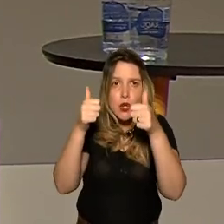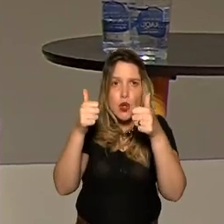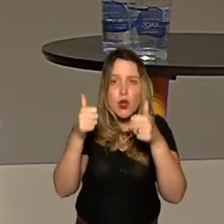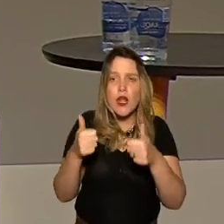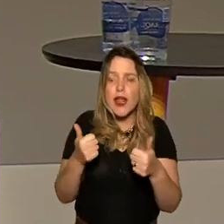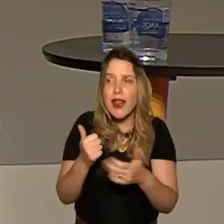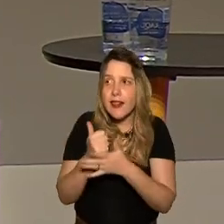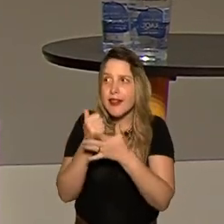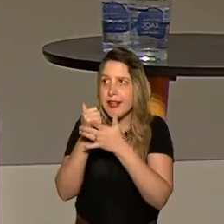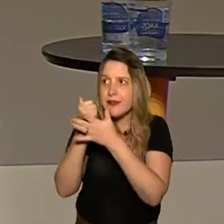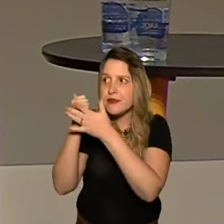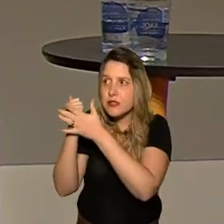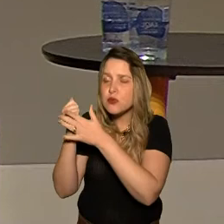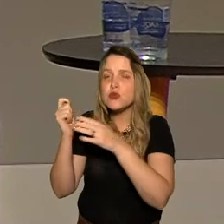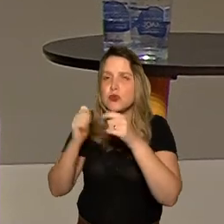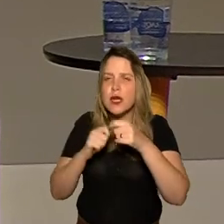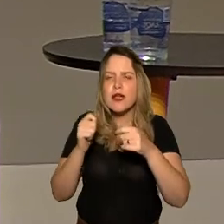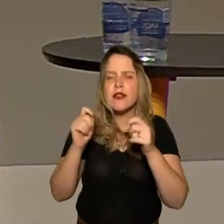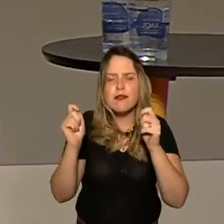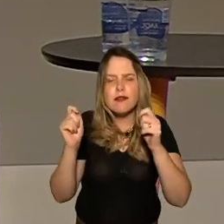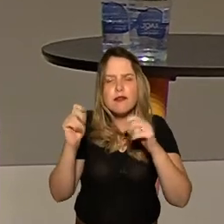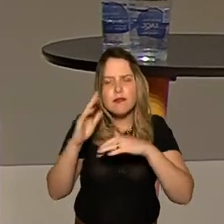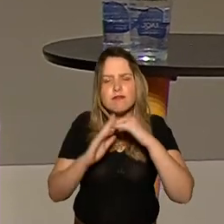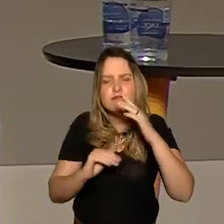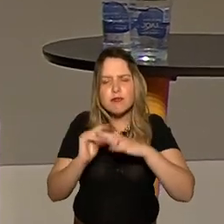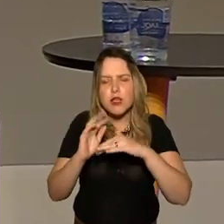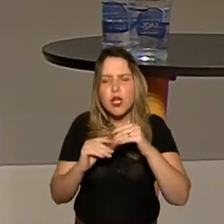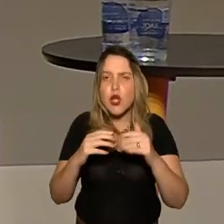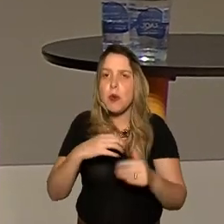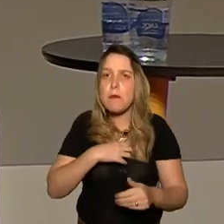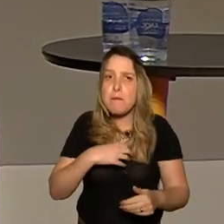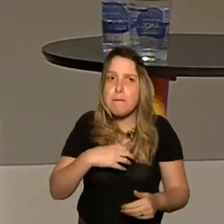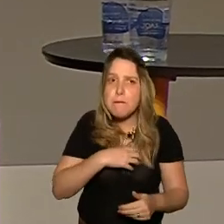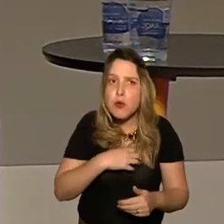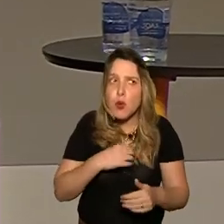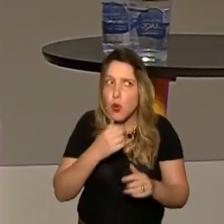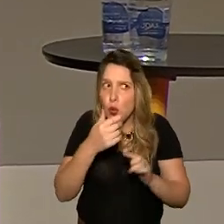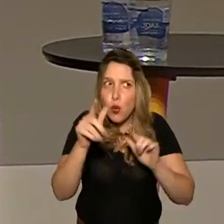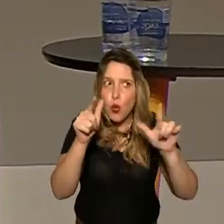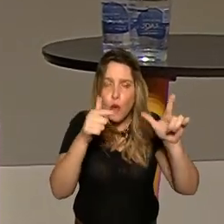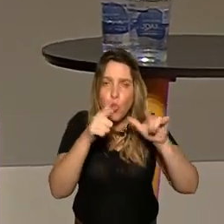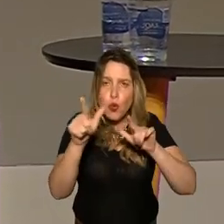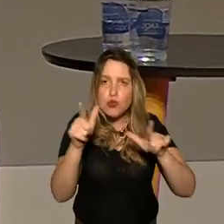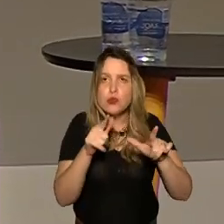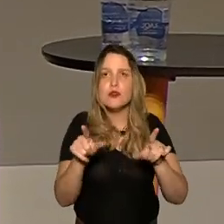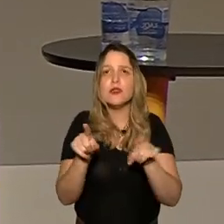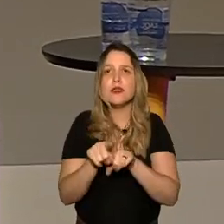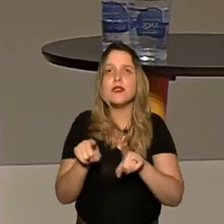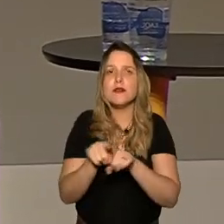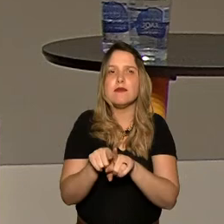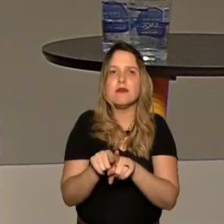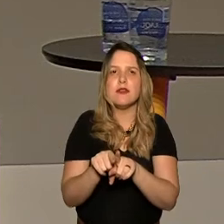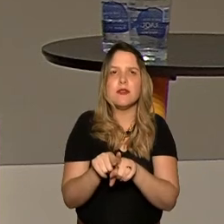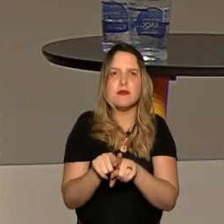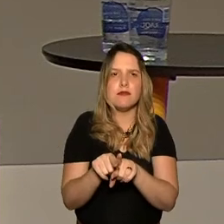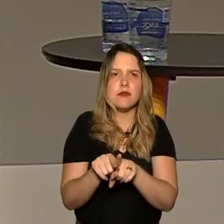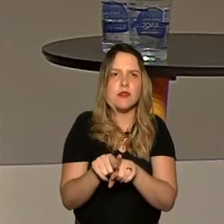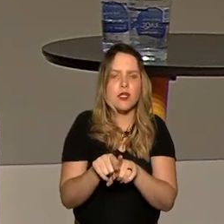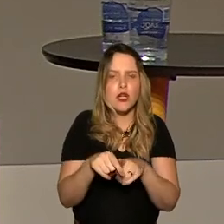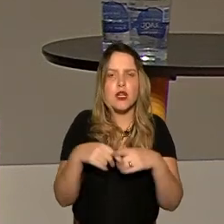levando essas problemáticas de modo a fazer com que outras agentes se sensibilizem